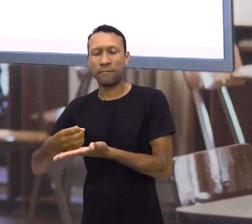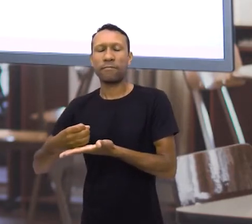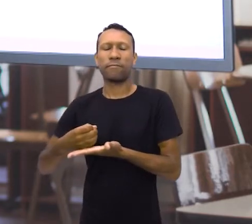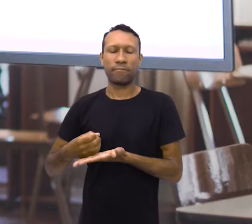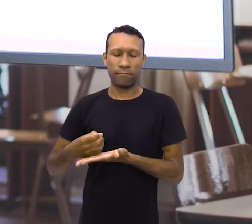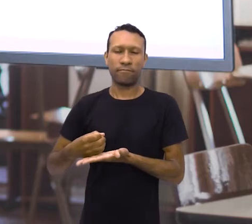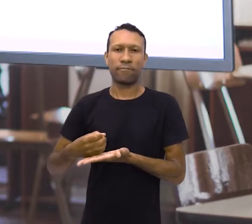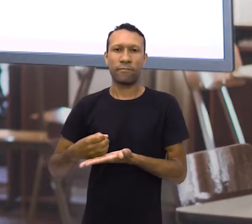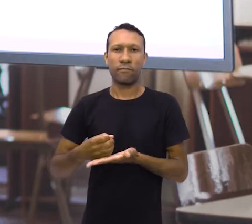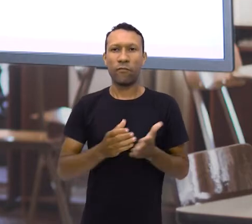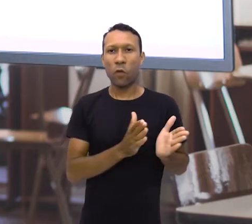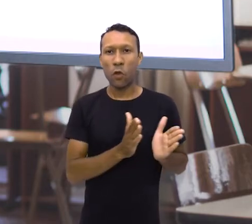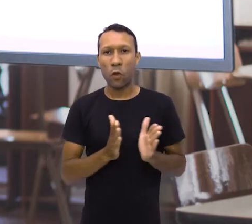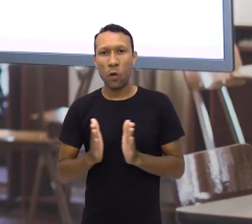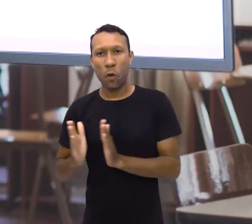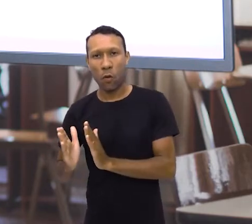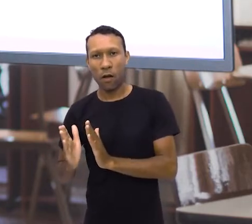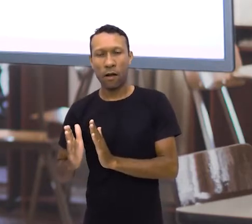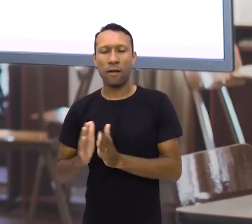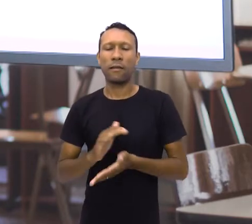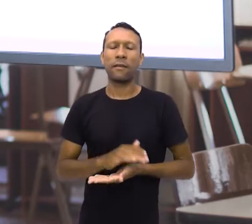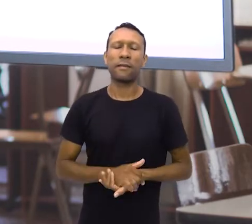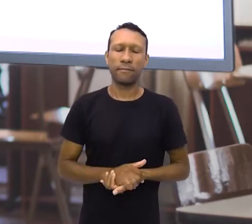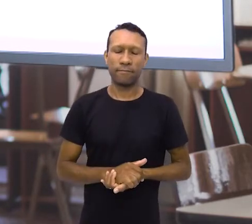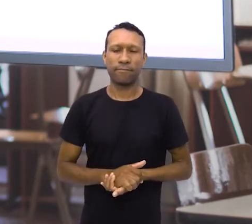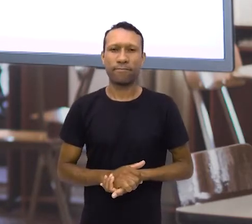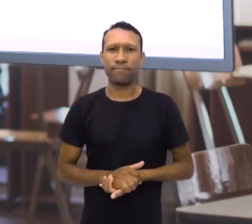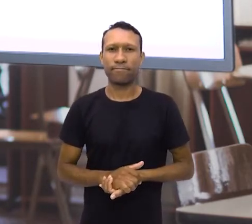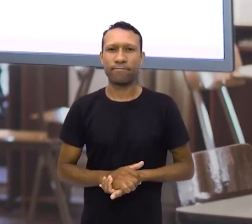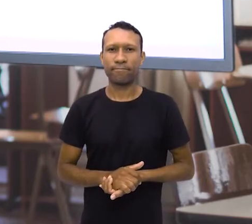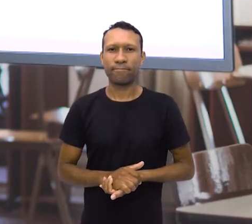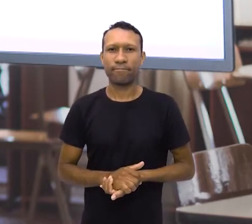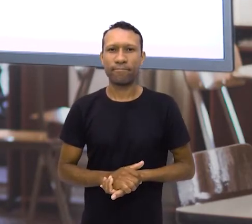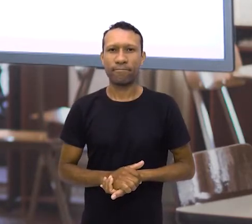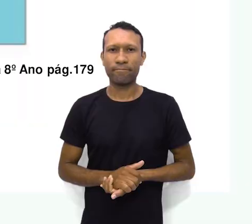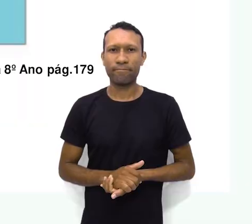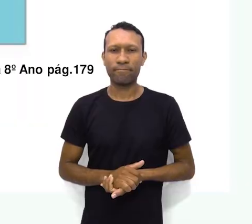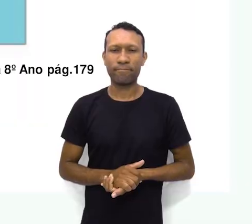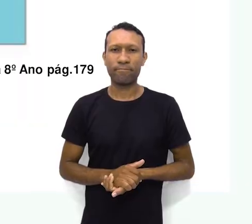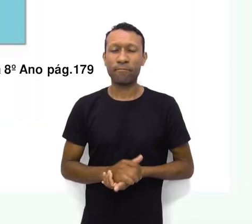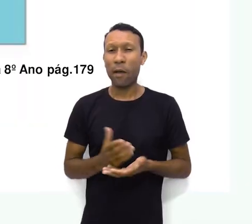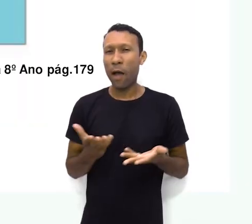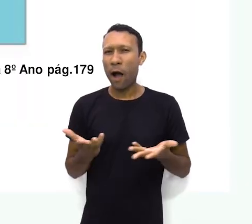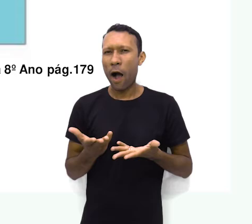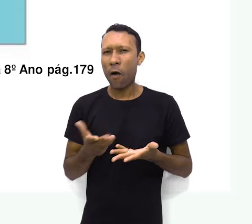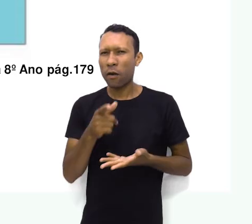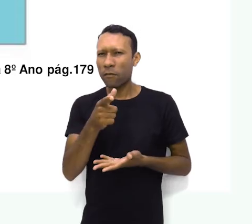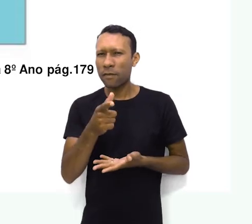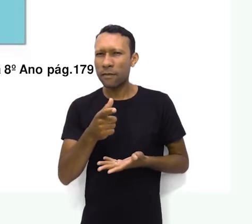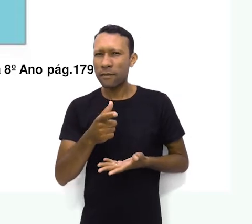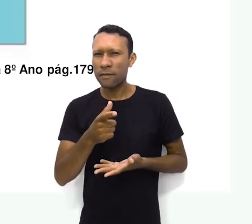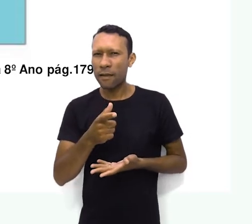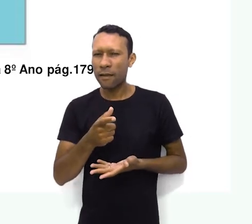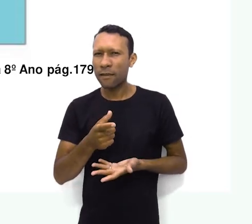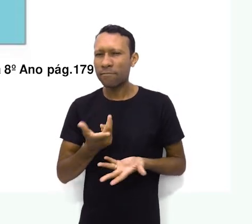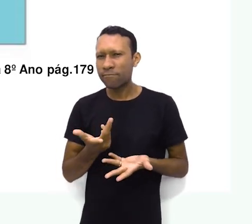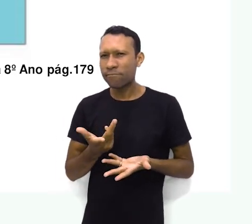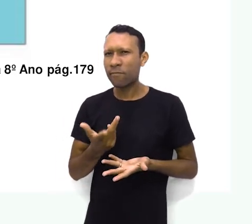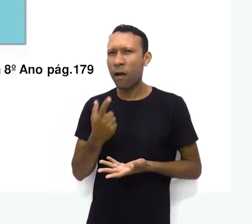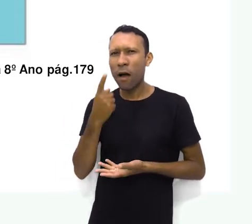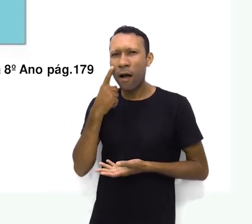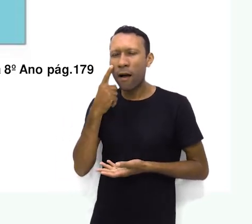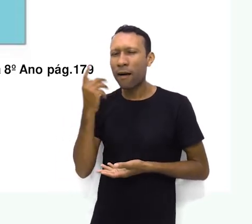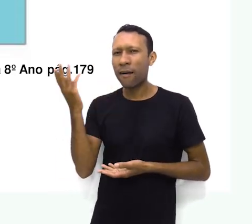num ponto, foi deslocado para outro, da mesma forma. Agora é sua vez de tentar. Aparece uma